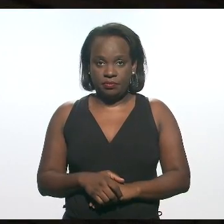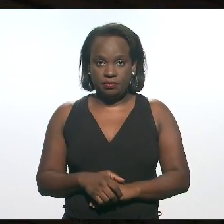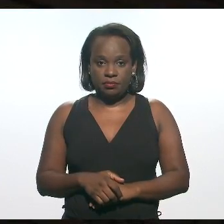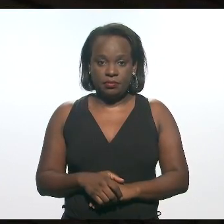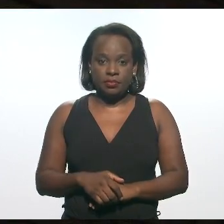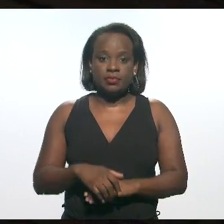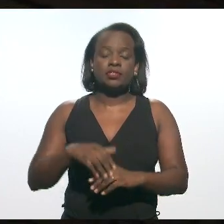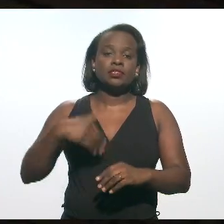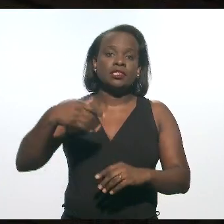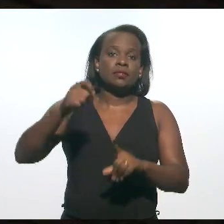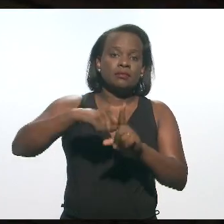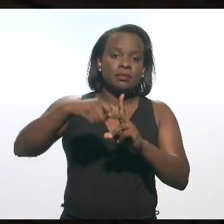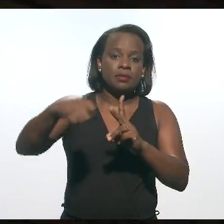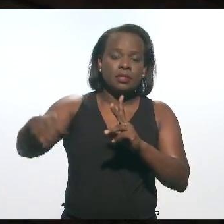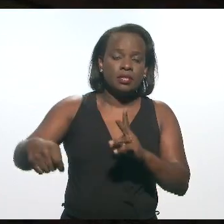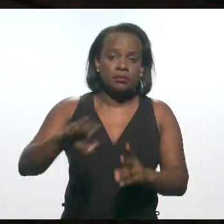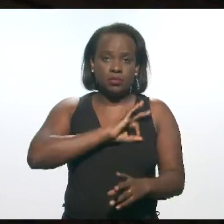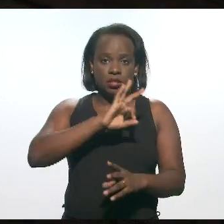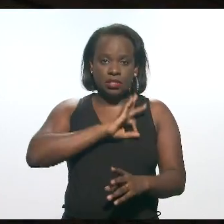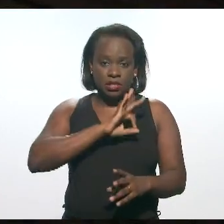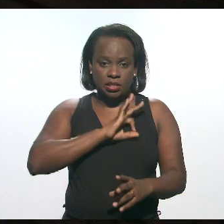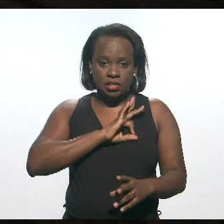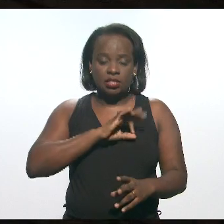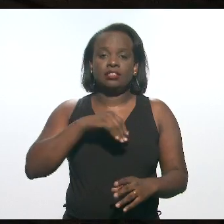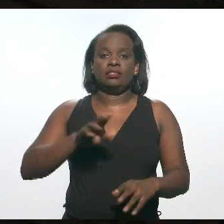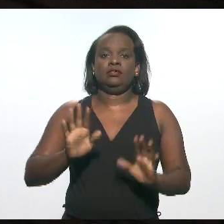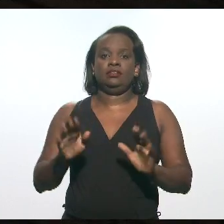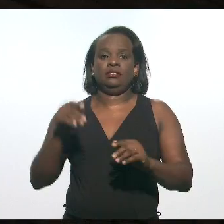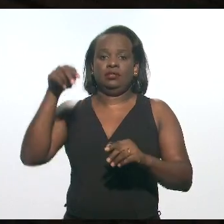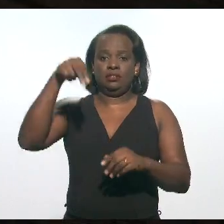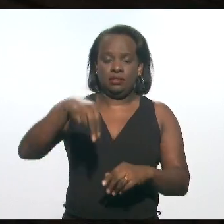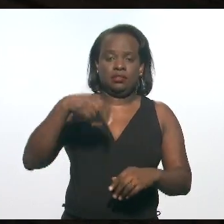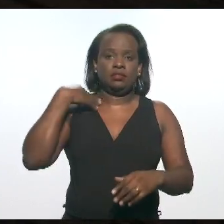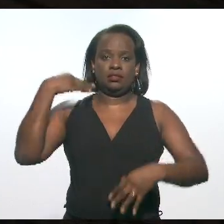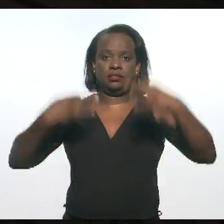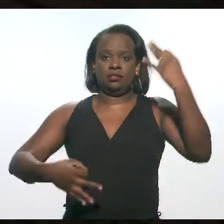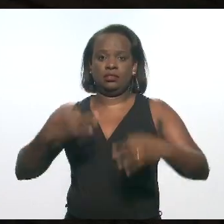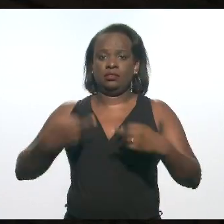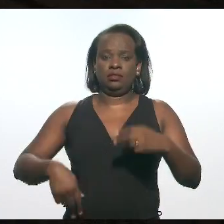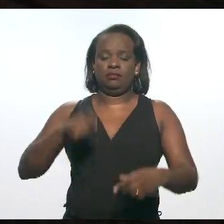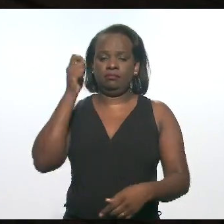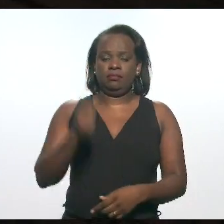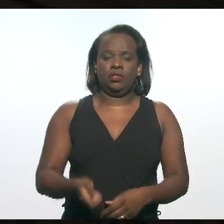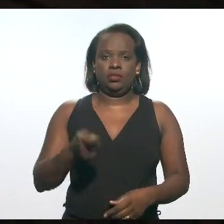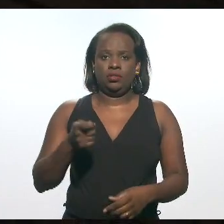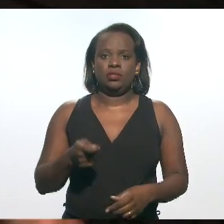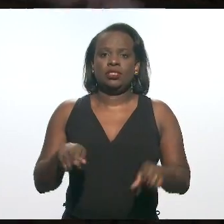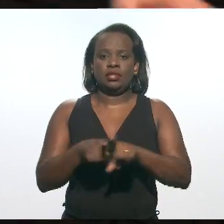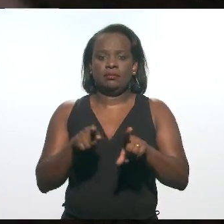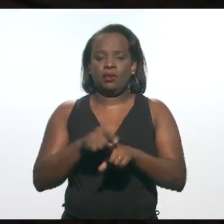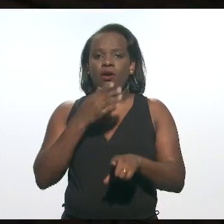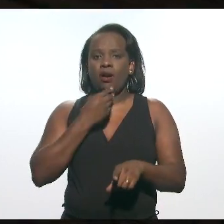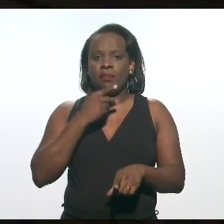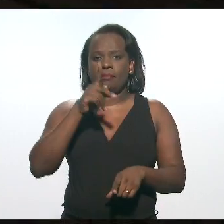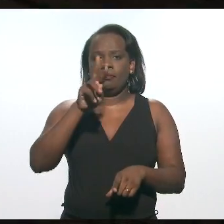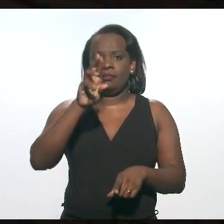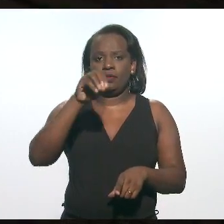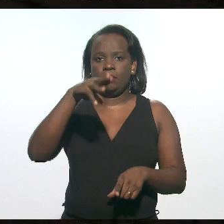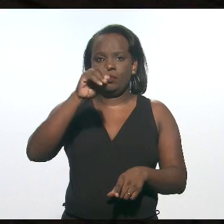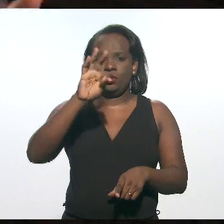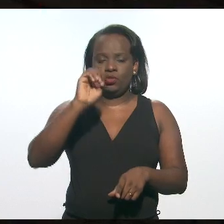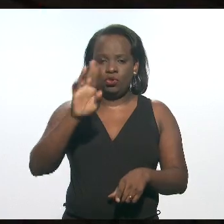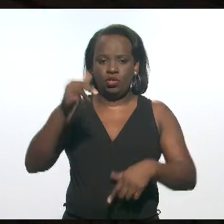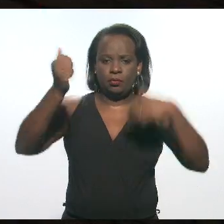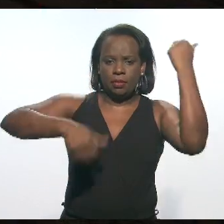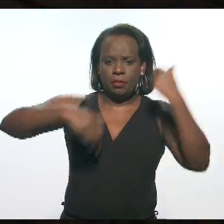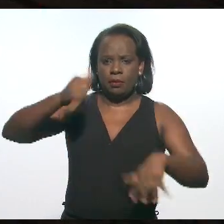e daqui mais alguns meses aquele policial estará diante do homem da capa preta do juiz e um promotor ali